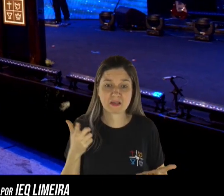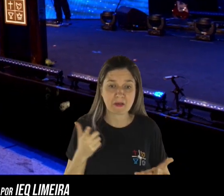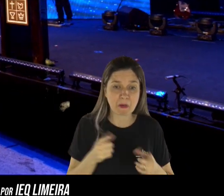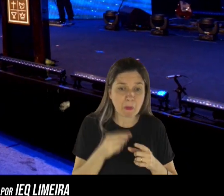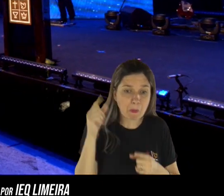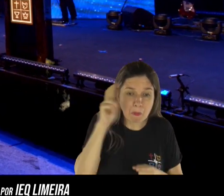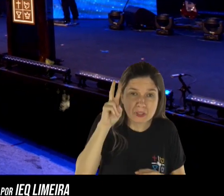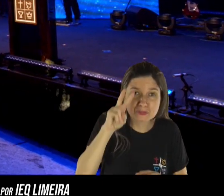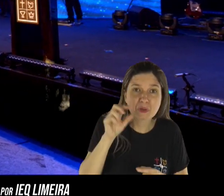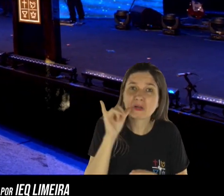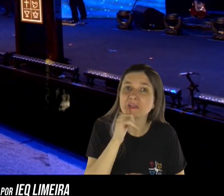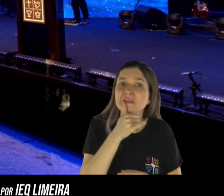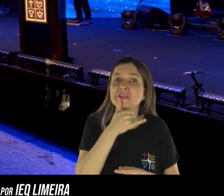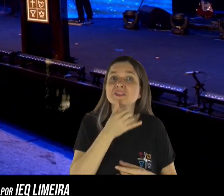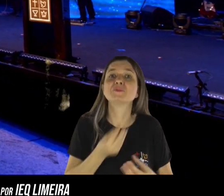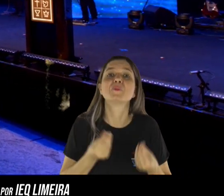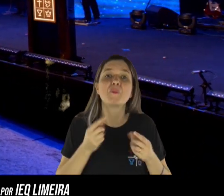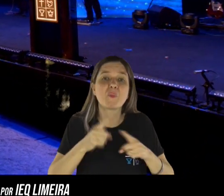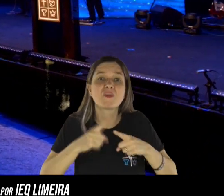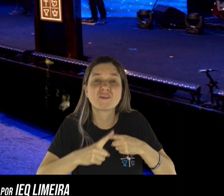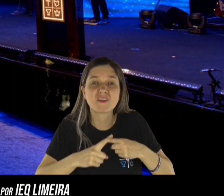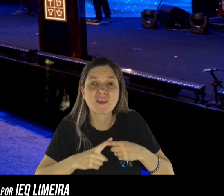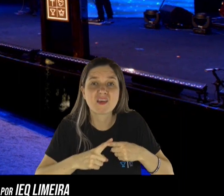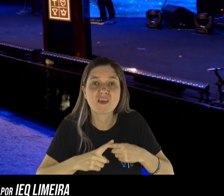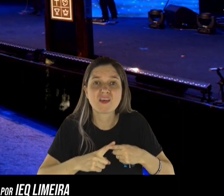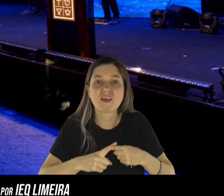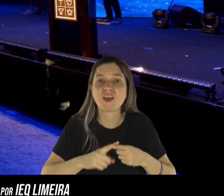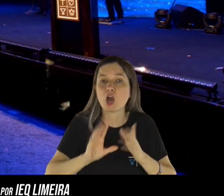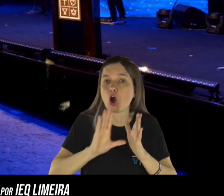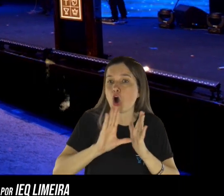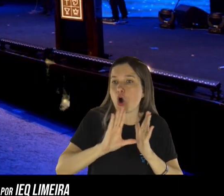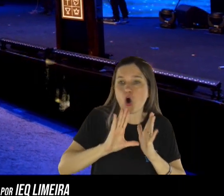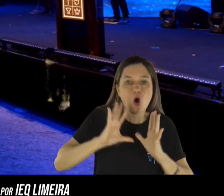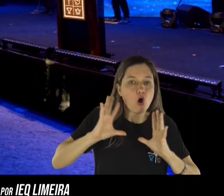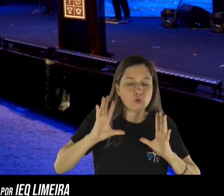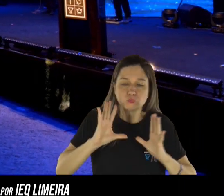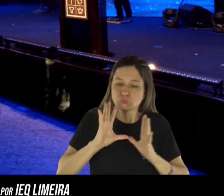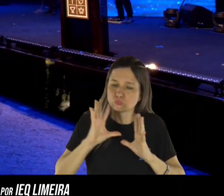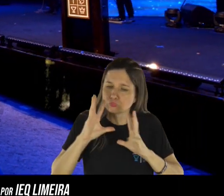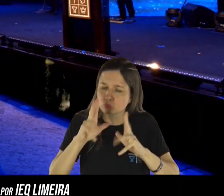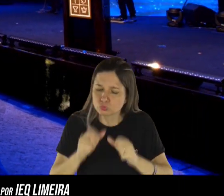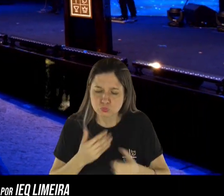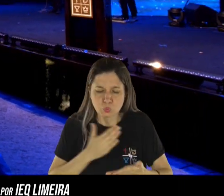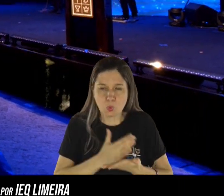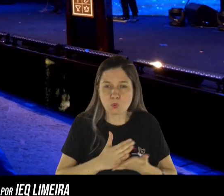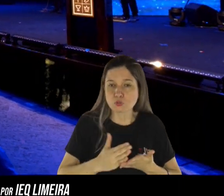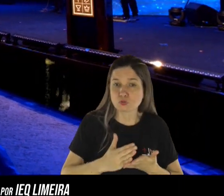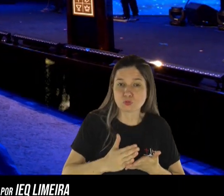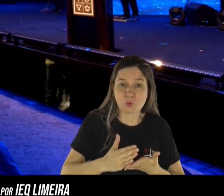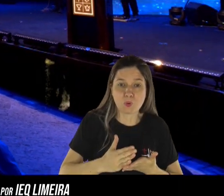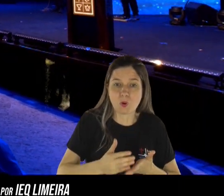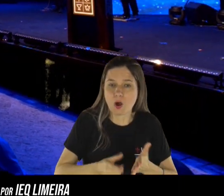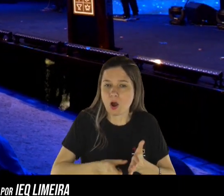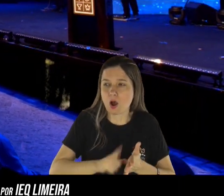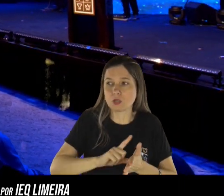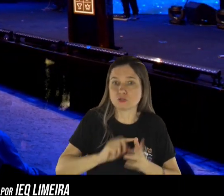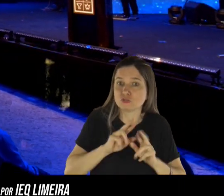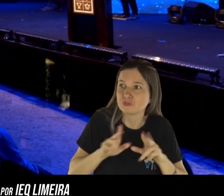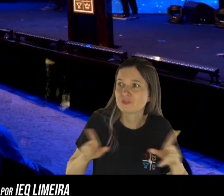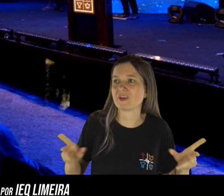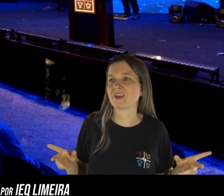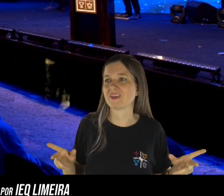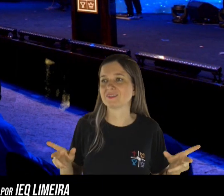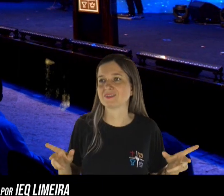Jesus, Criador dos céus e da terra, do universo. Maria amamentou o Senhor dos